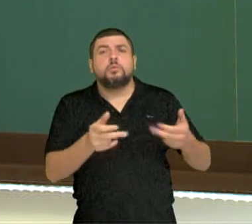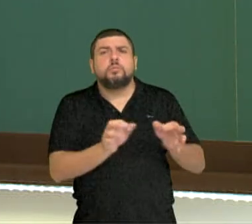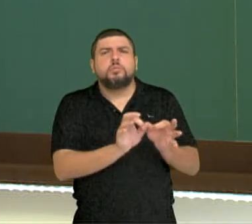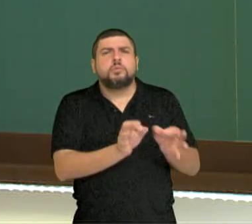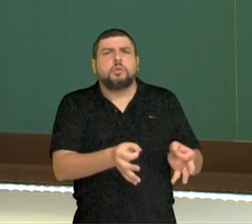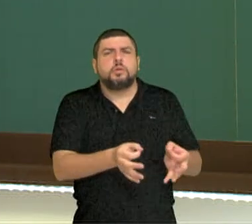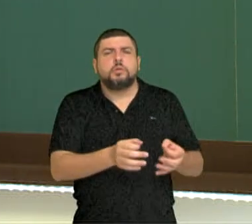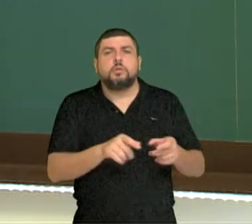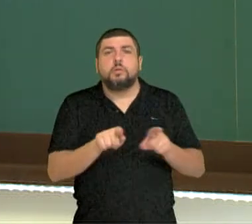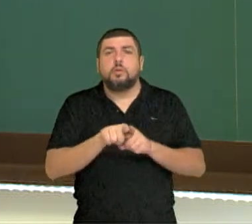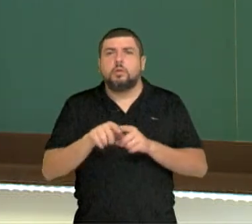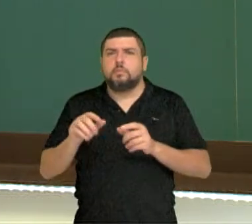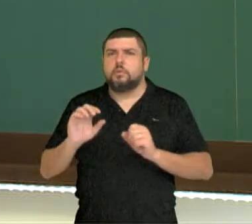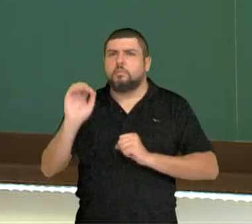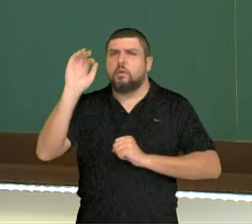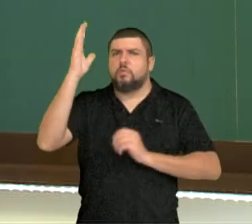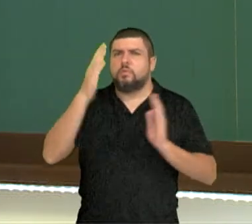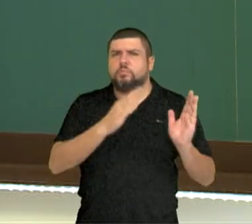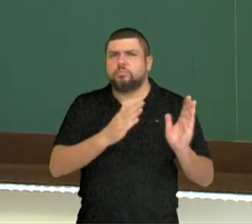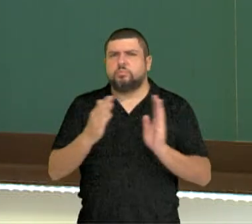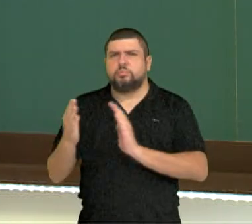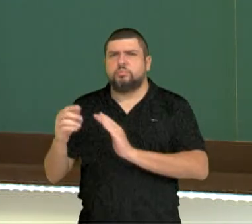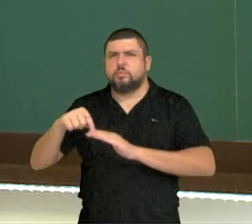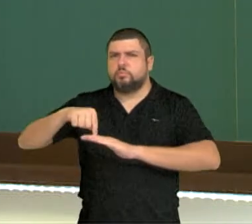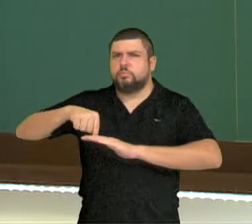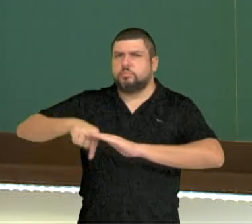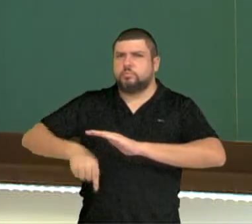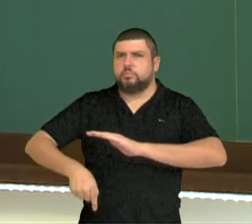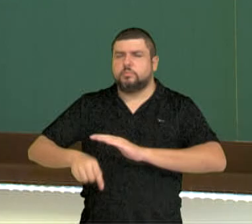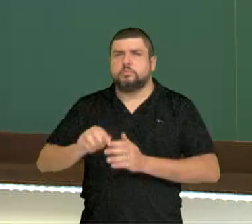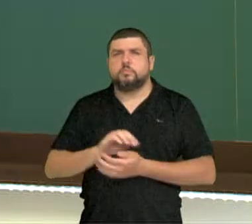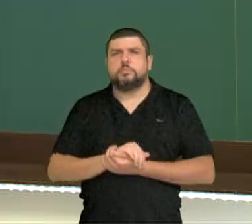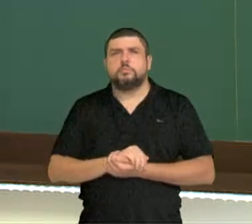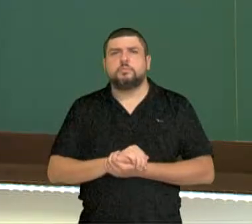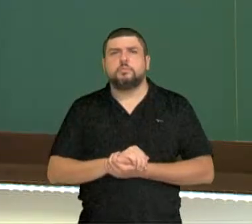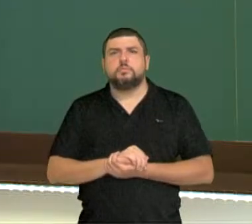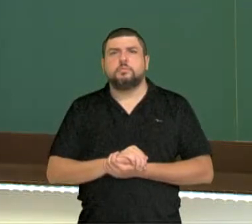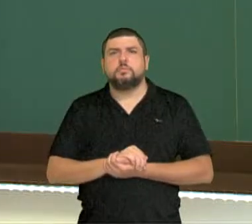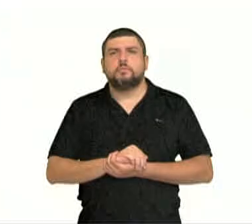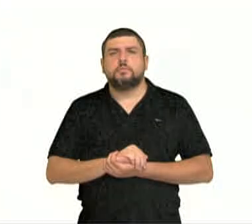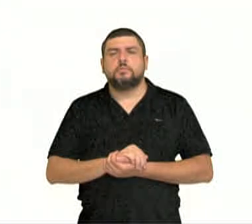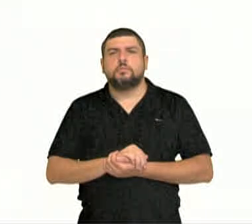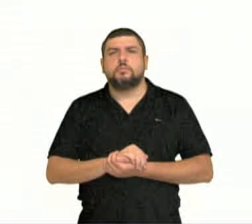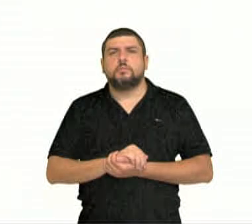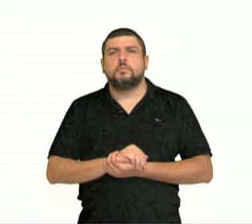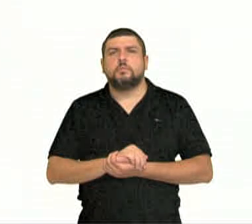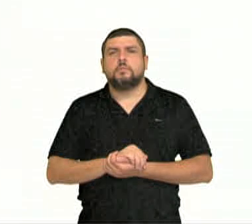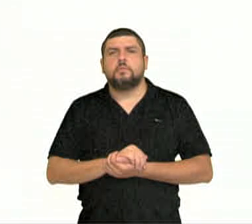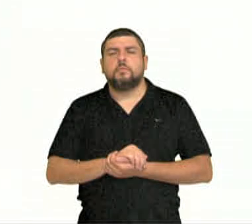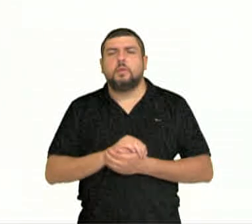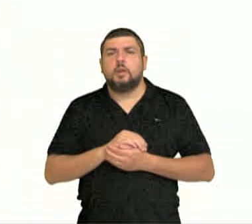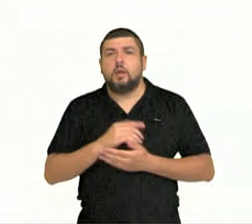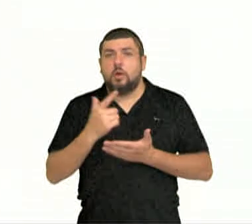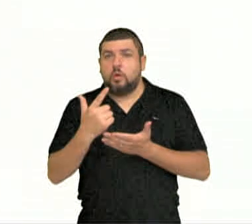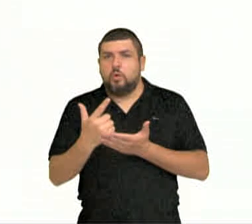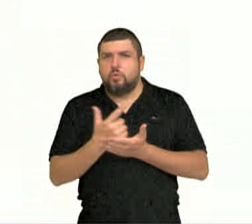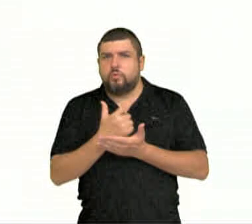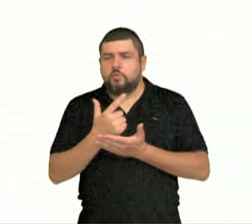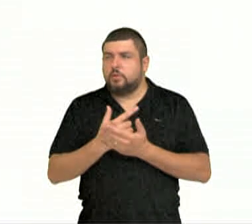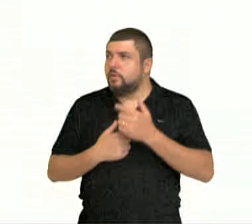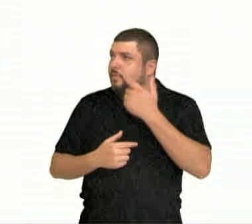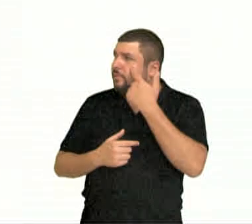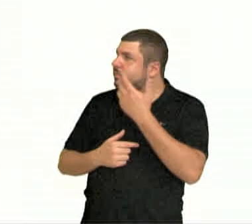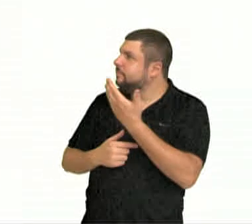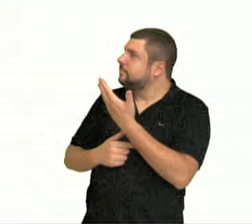podemos observar no romance do Pequeno Príncipe. E agora, para saber mais aqui, tá? O livro Pequeno Príncipe, ele foi escrito